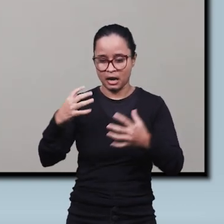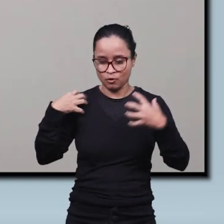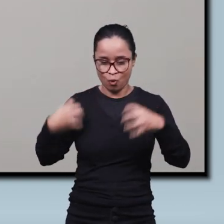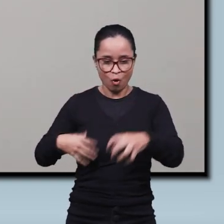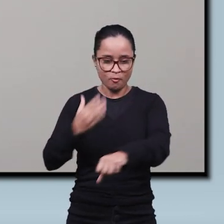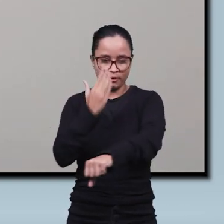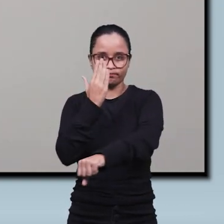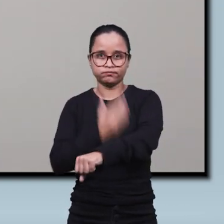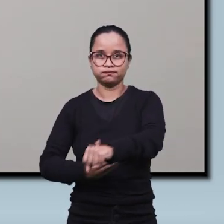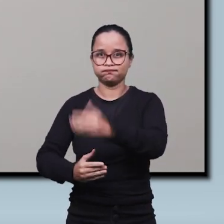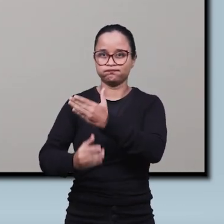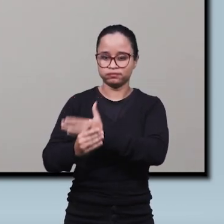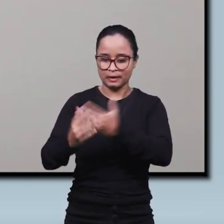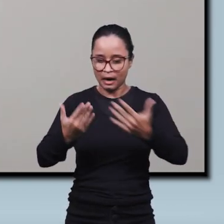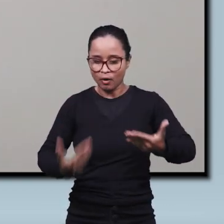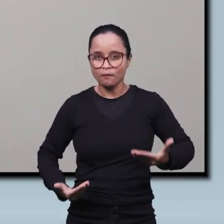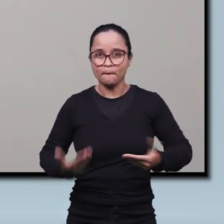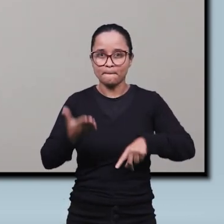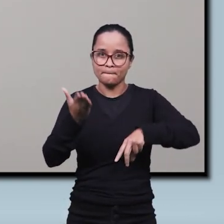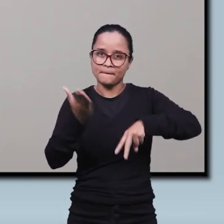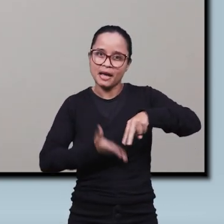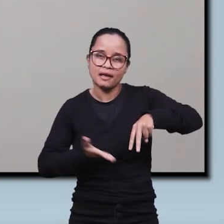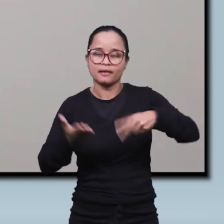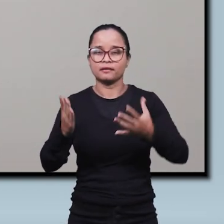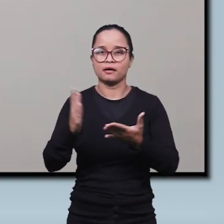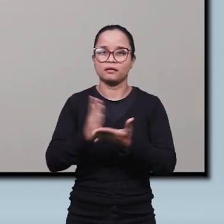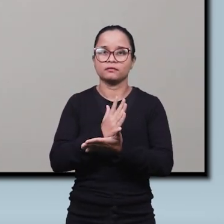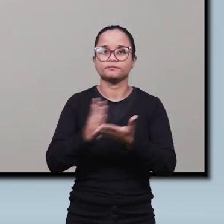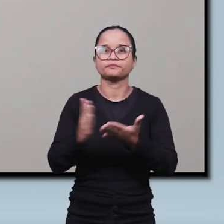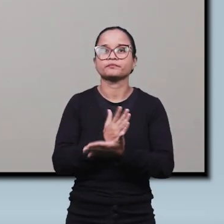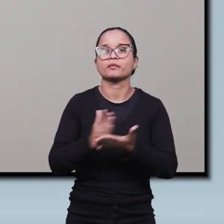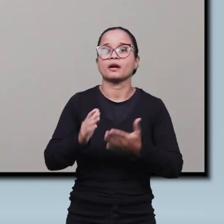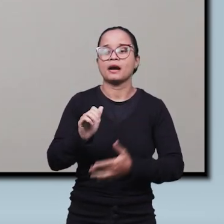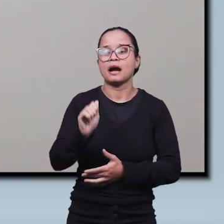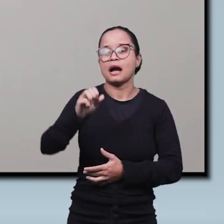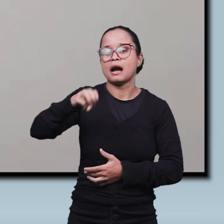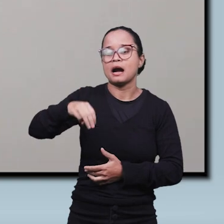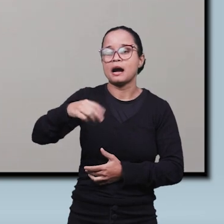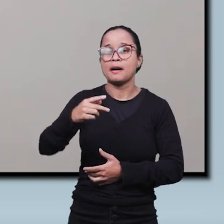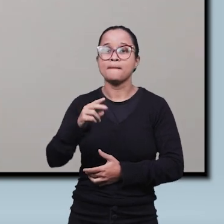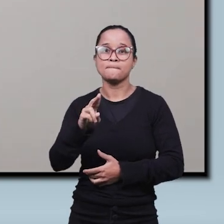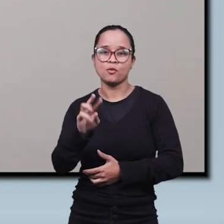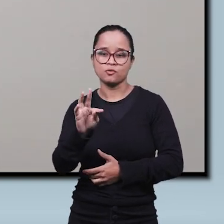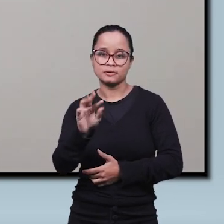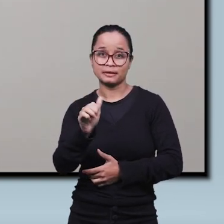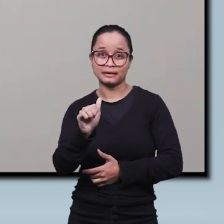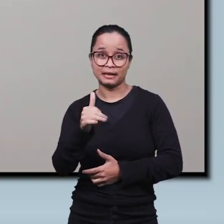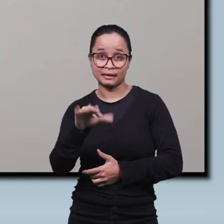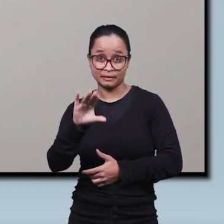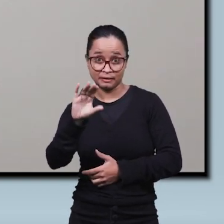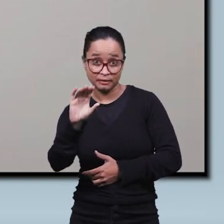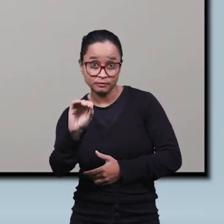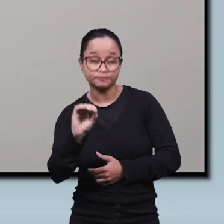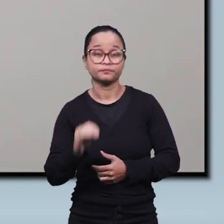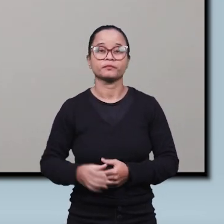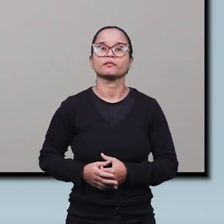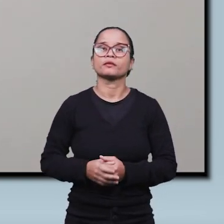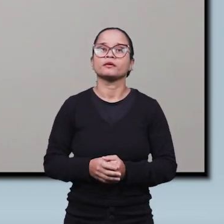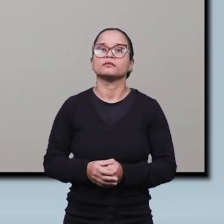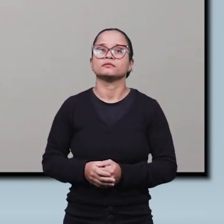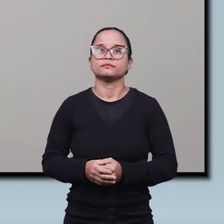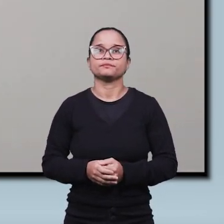membro, eles também estão classificados nas deficiências físico-motora, o